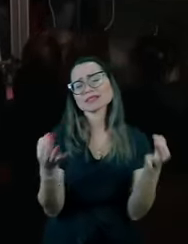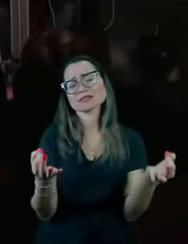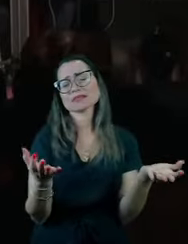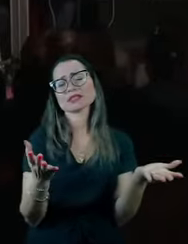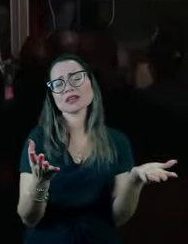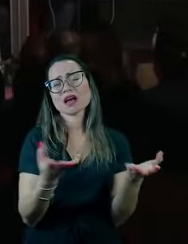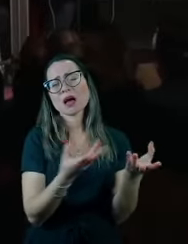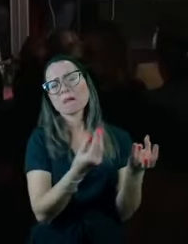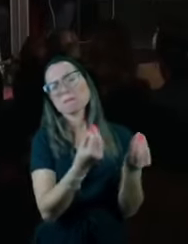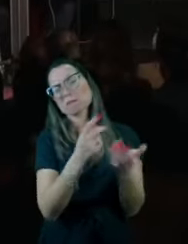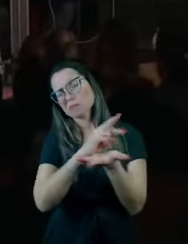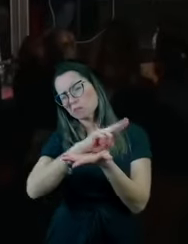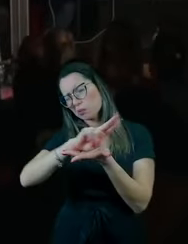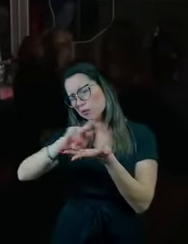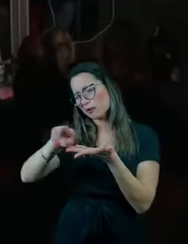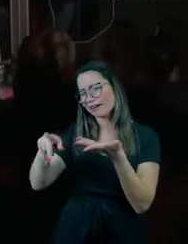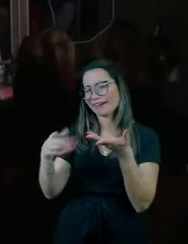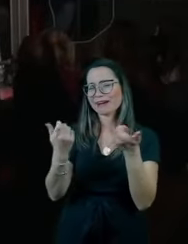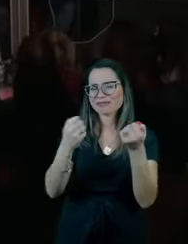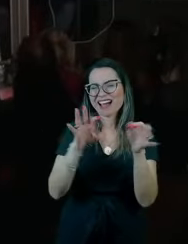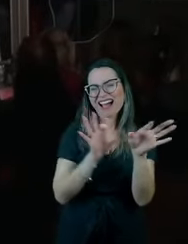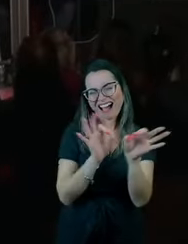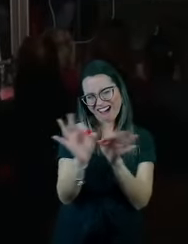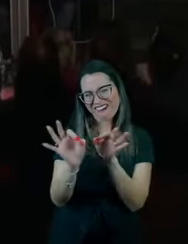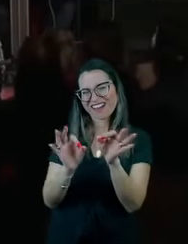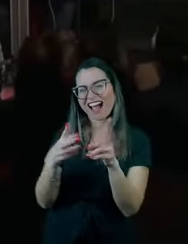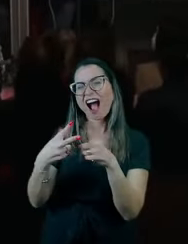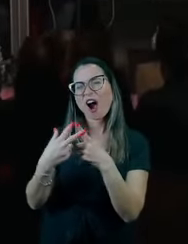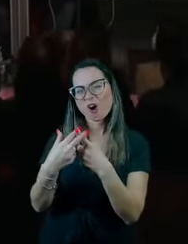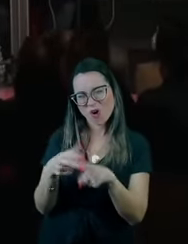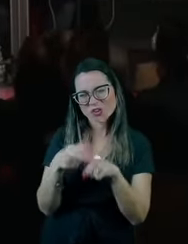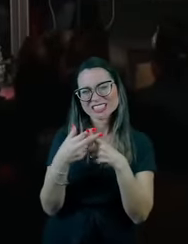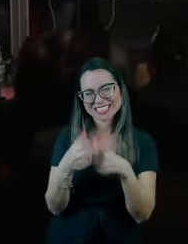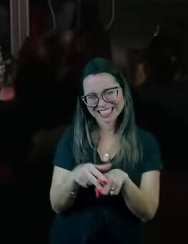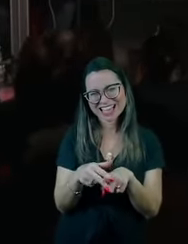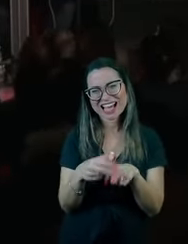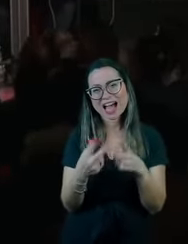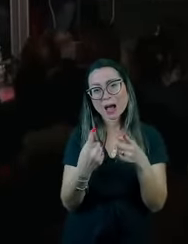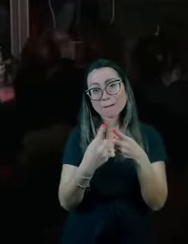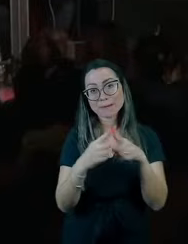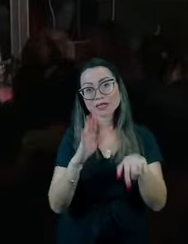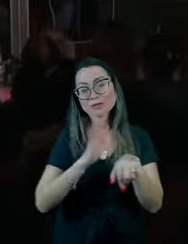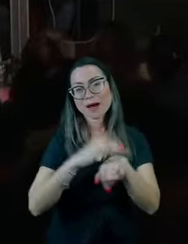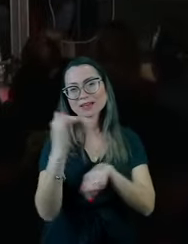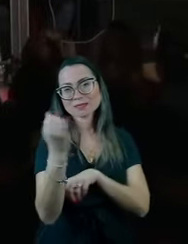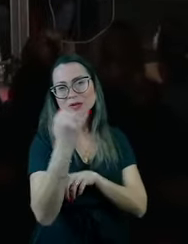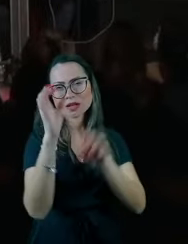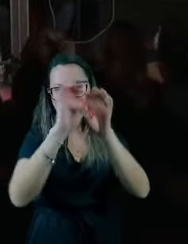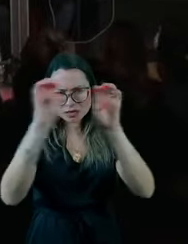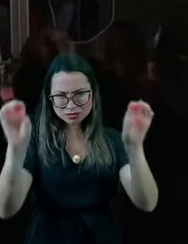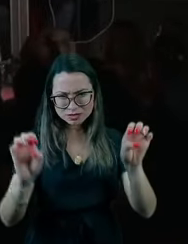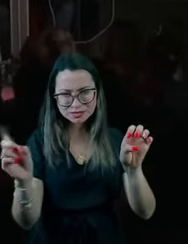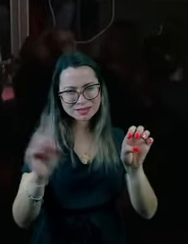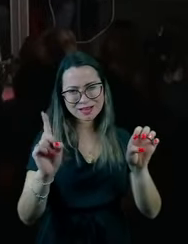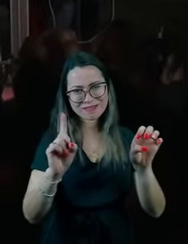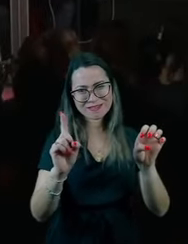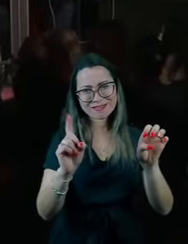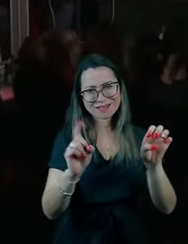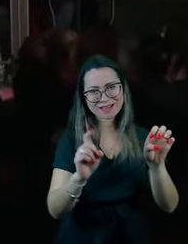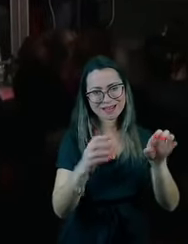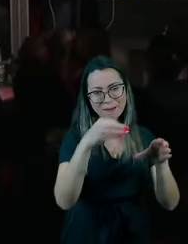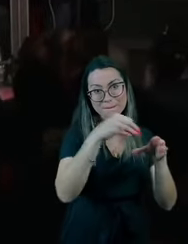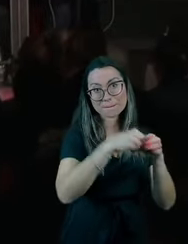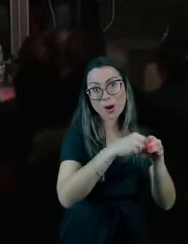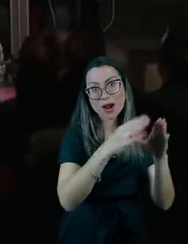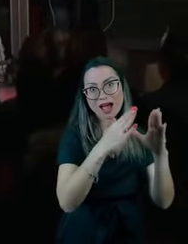coisa para arrumar. Mas o que tem de mais precioso não é a estrutura. É quem habita dentro dela. Talvez